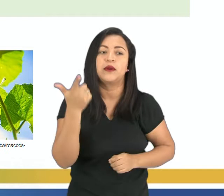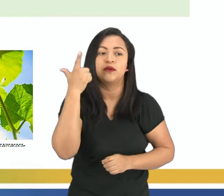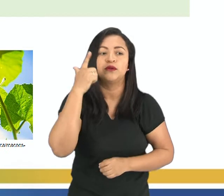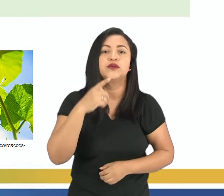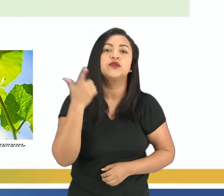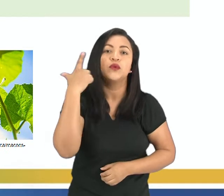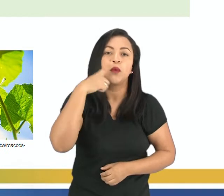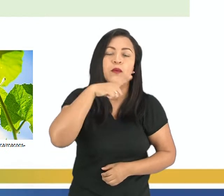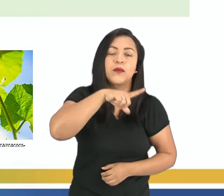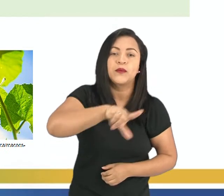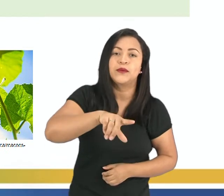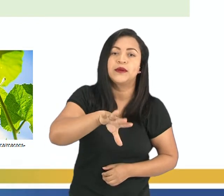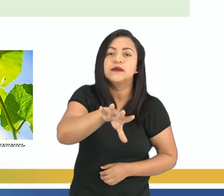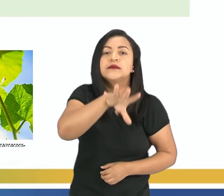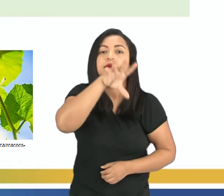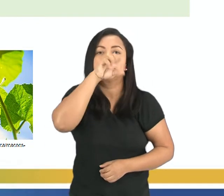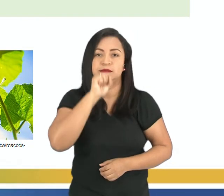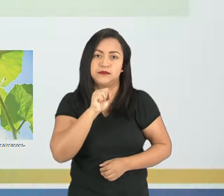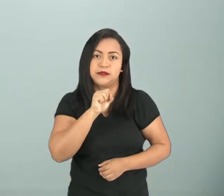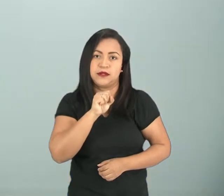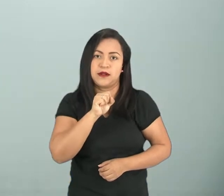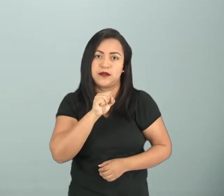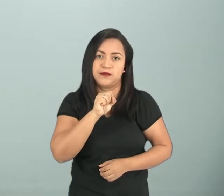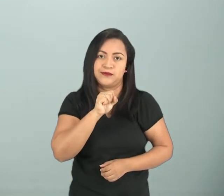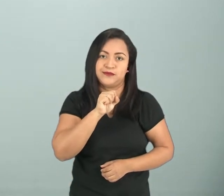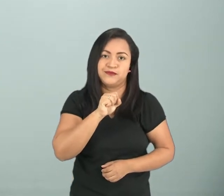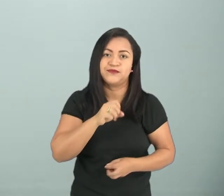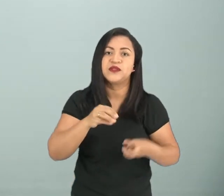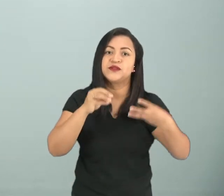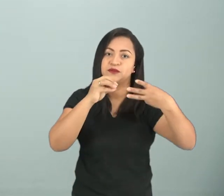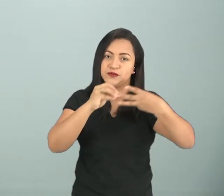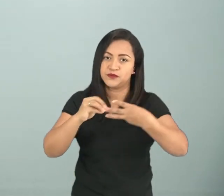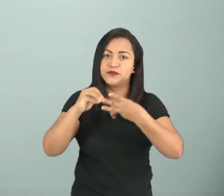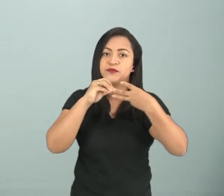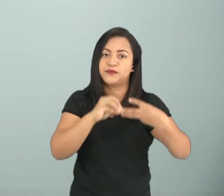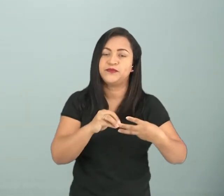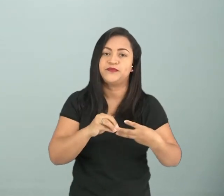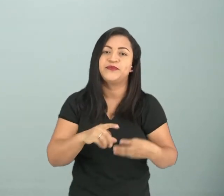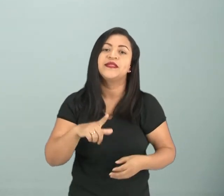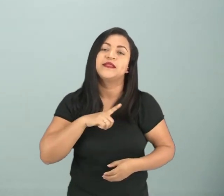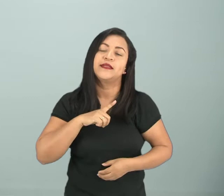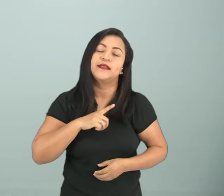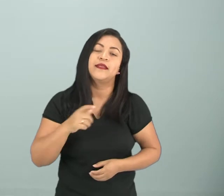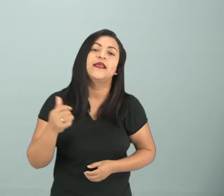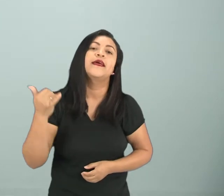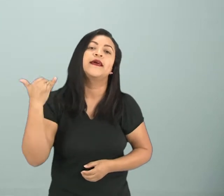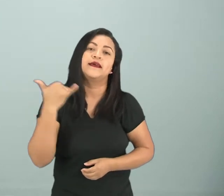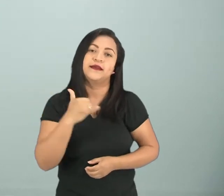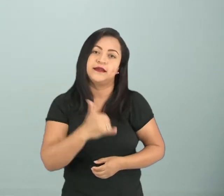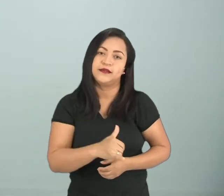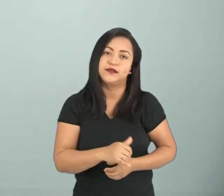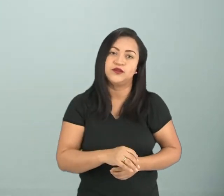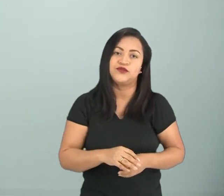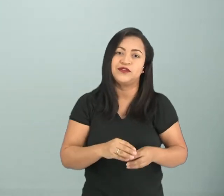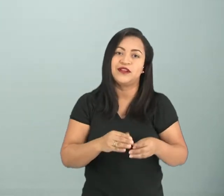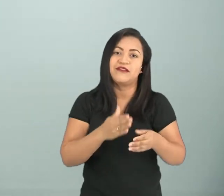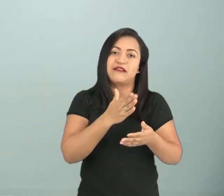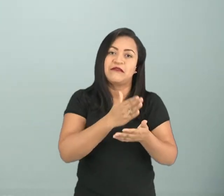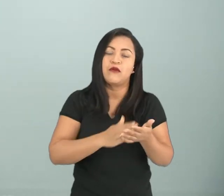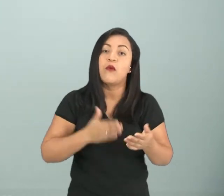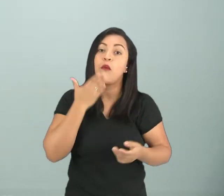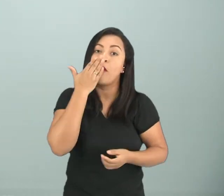mesmo processo que as plantas realizam, que é a respiração celular, obter energia através da quebra do